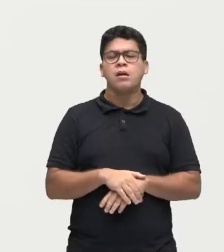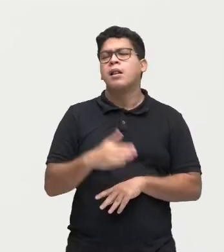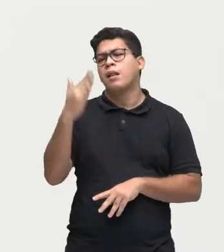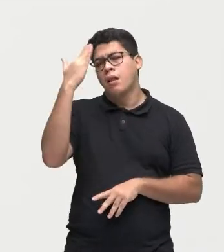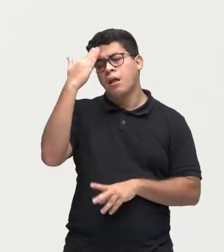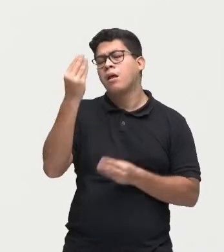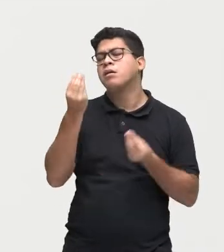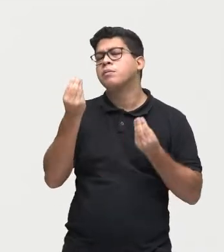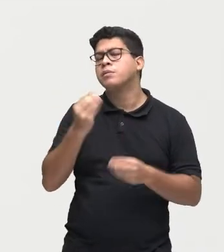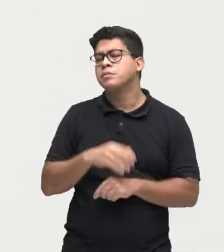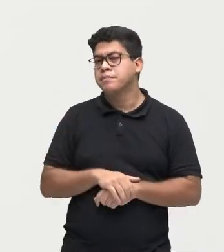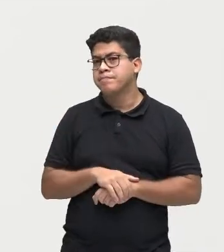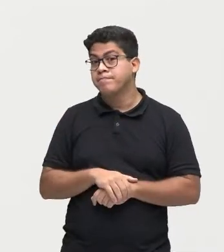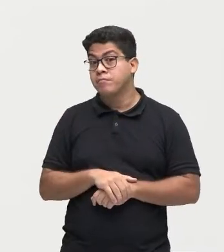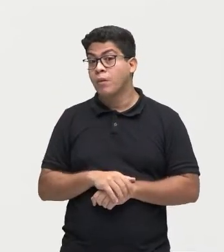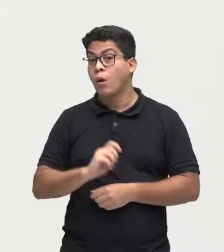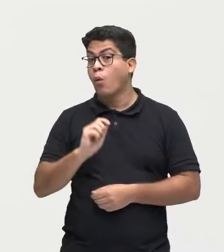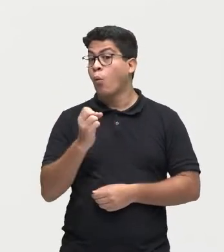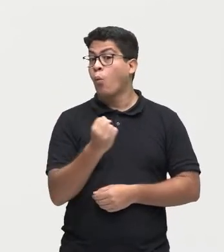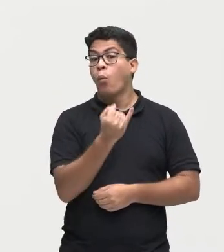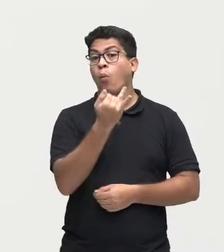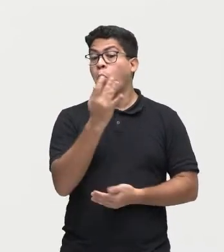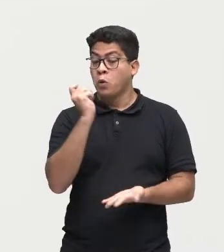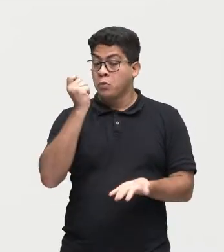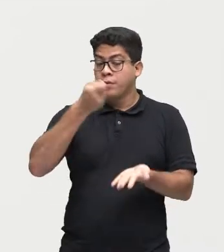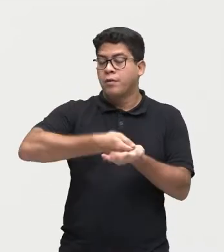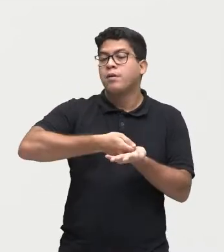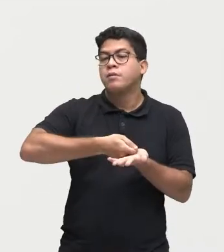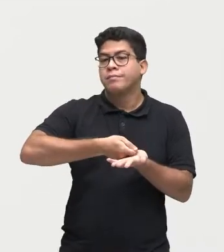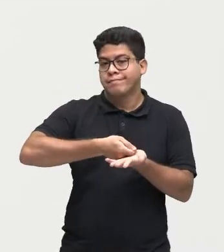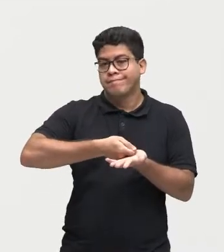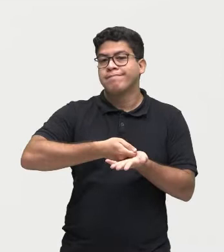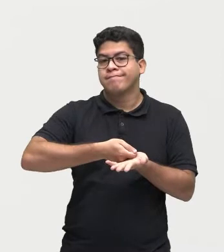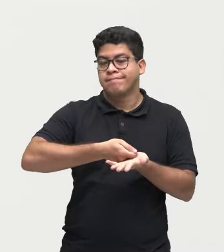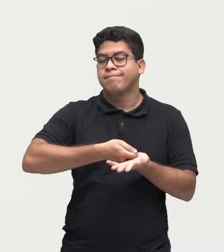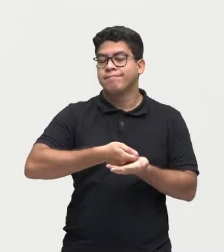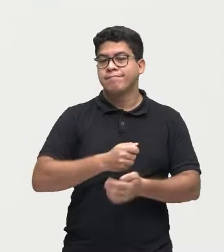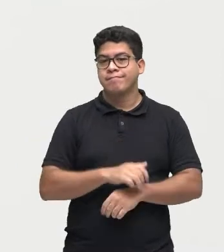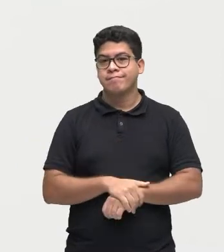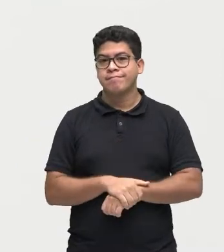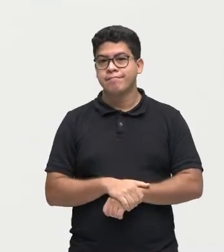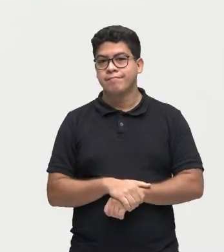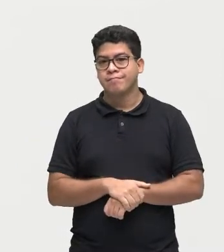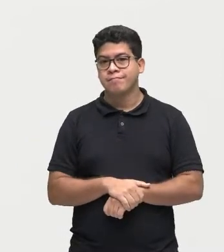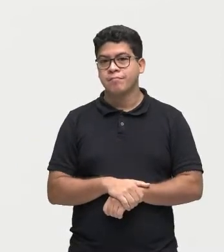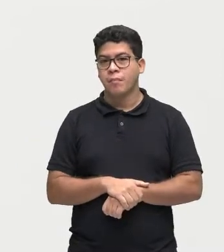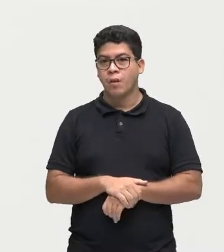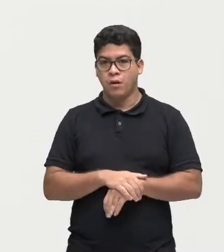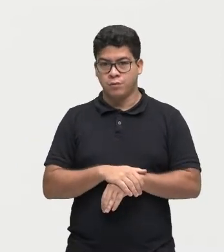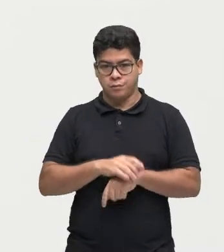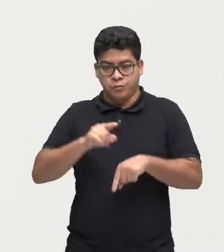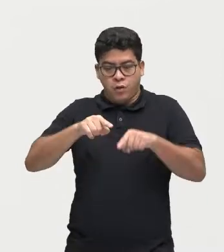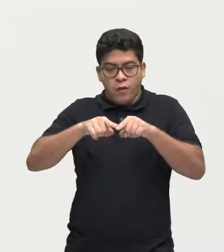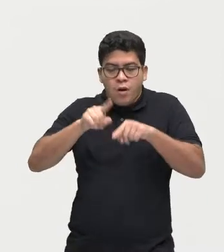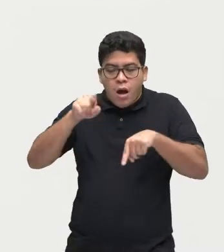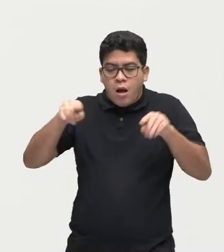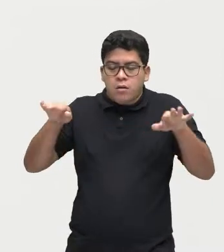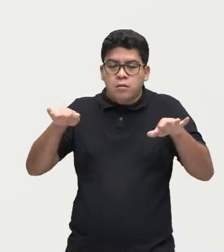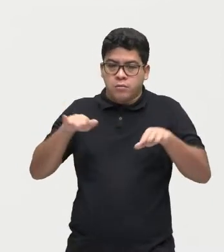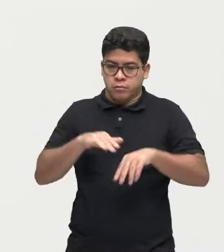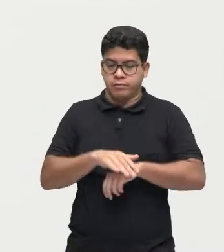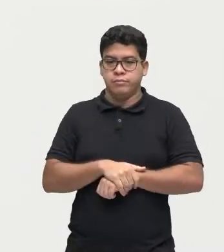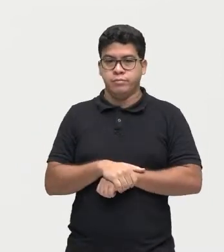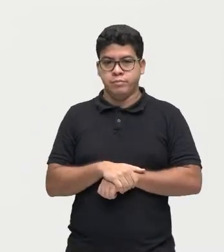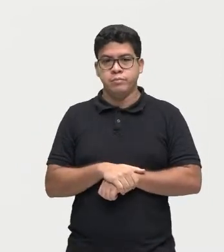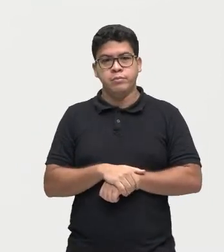ó, 80 funcionários, 150 funcionários. A gente vai comparar essas duas. Temos também o